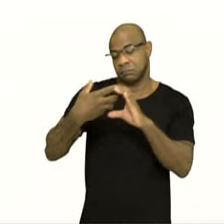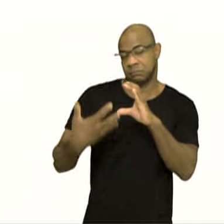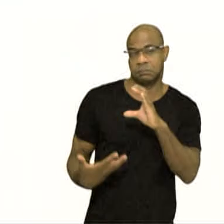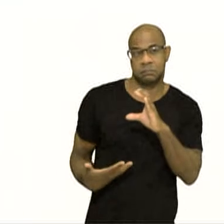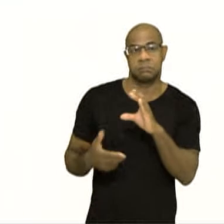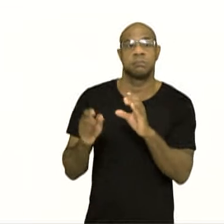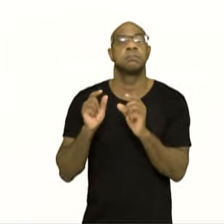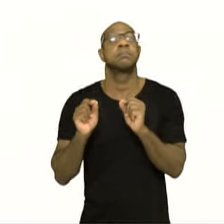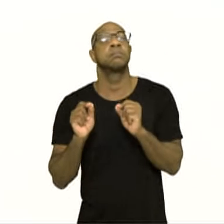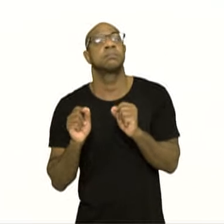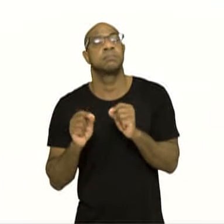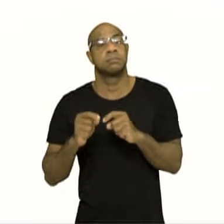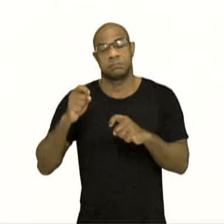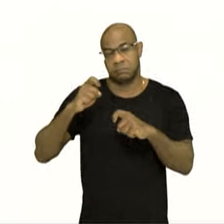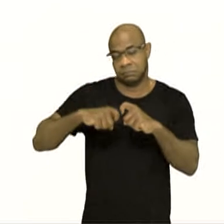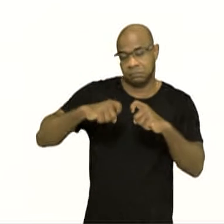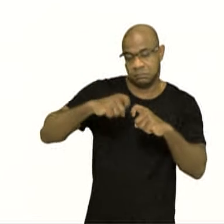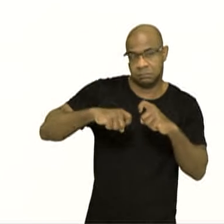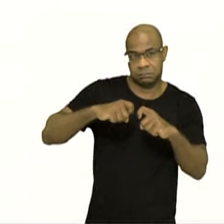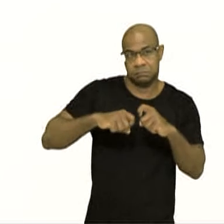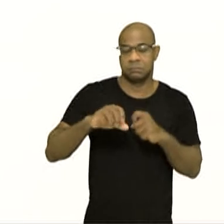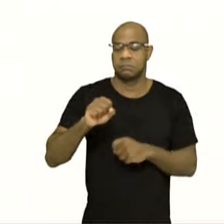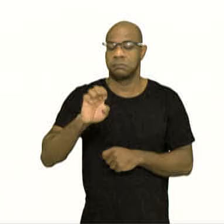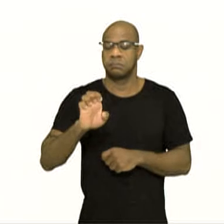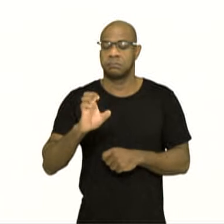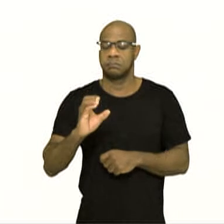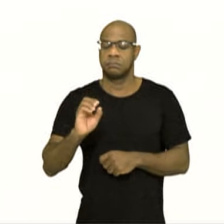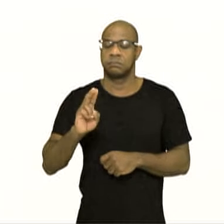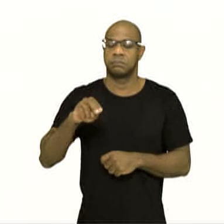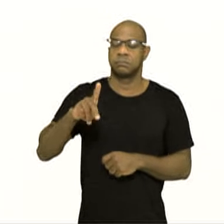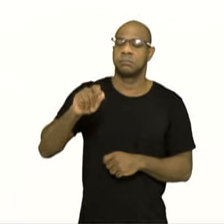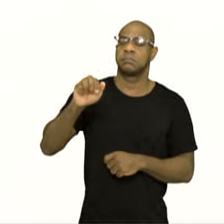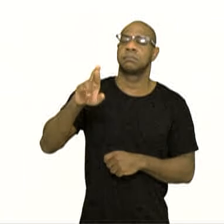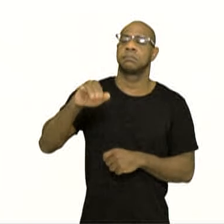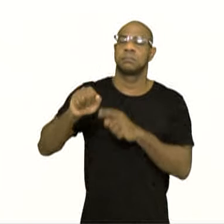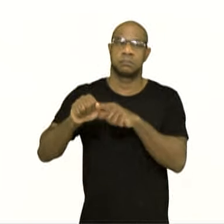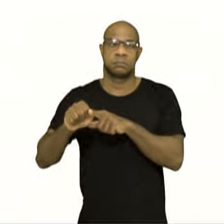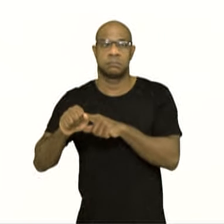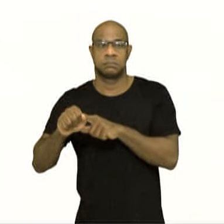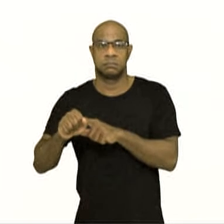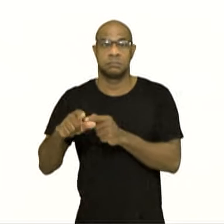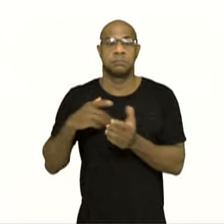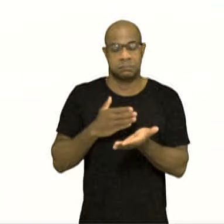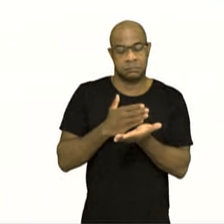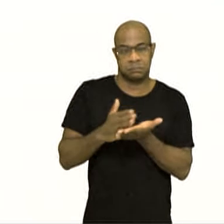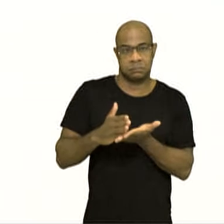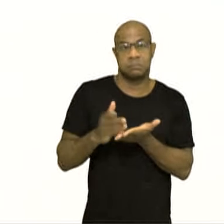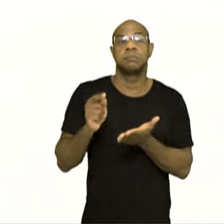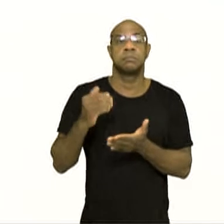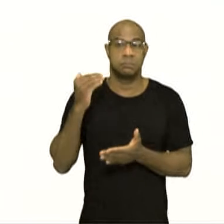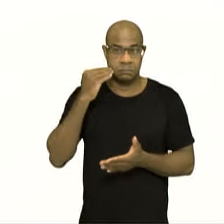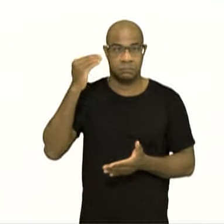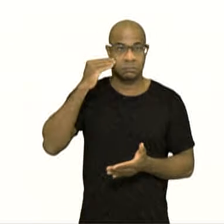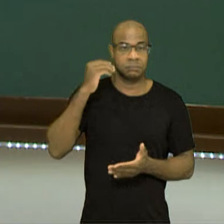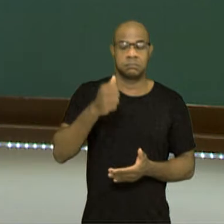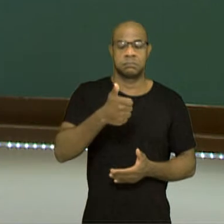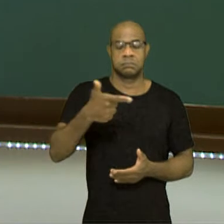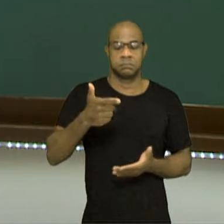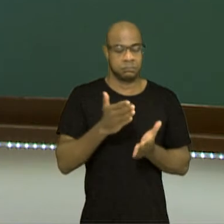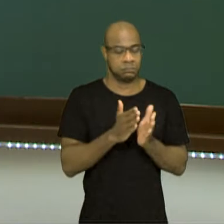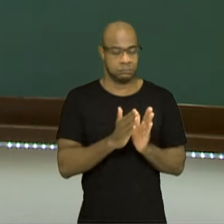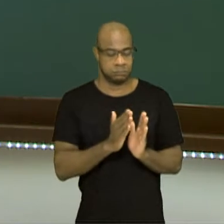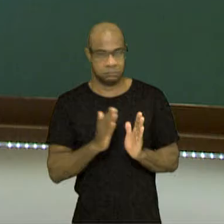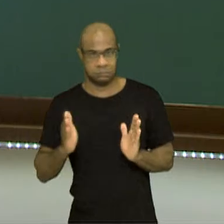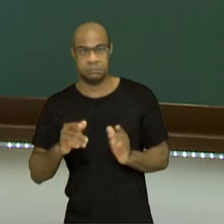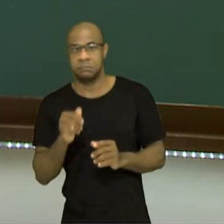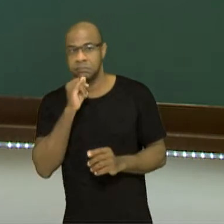gente chama de sexuais secundárias, aquelas que aparecem da adolescência para frente. Então, por exemplo, o ganho